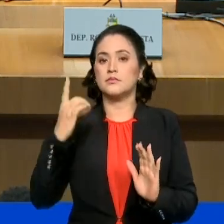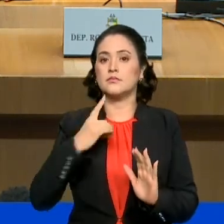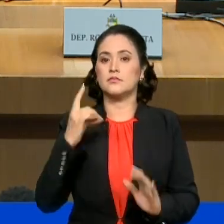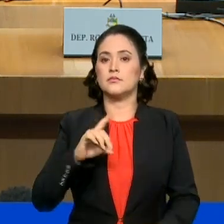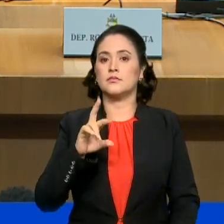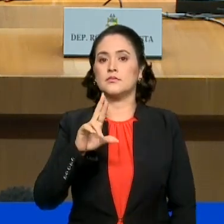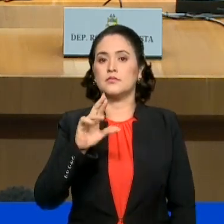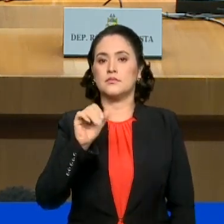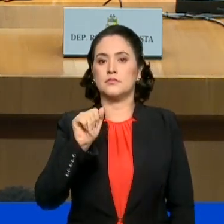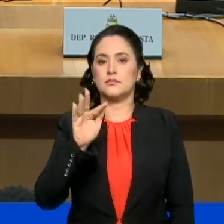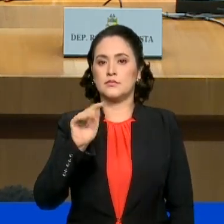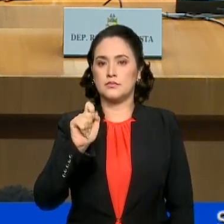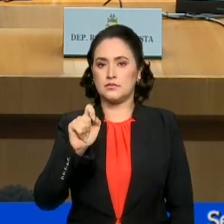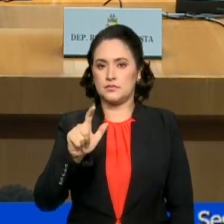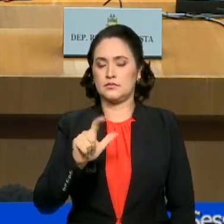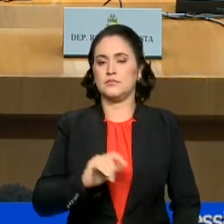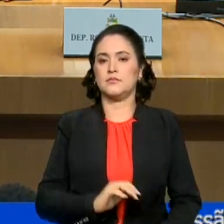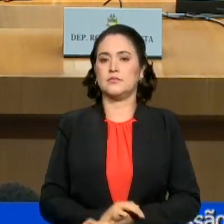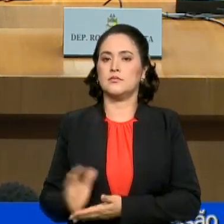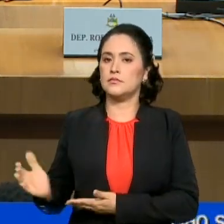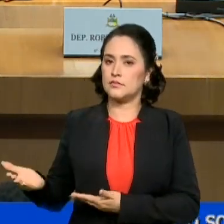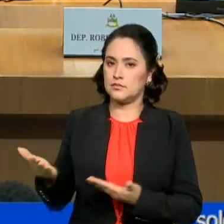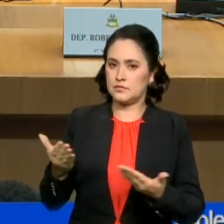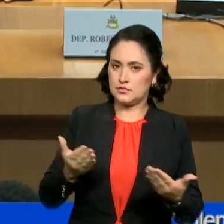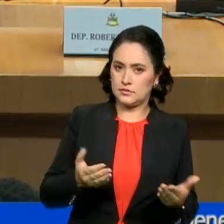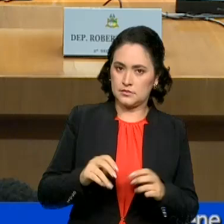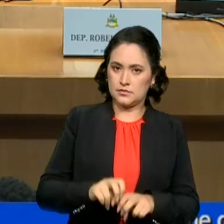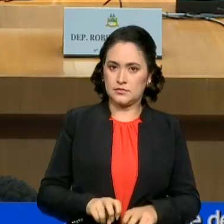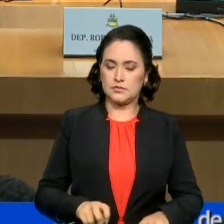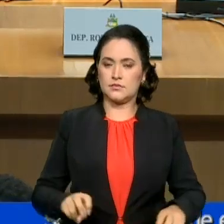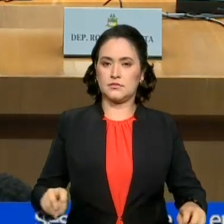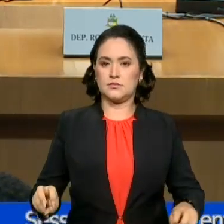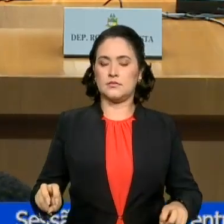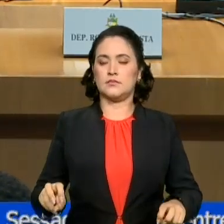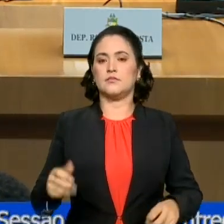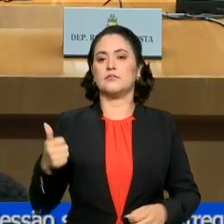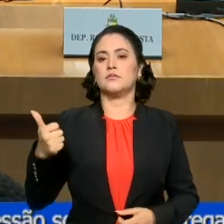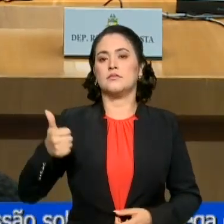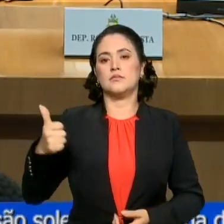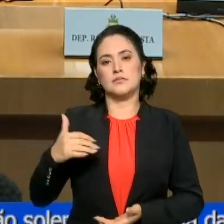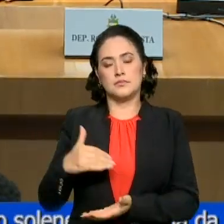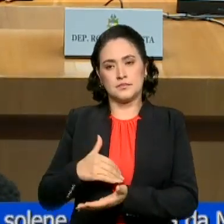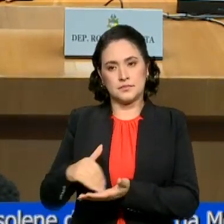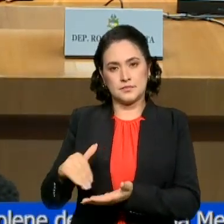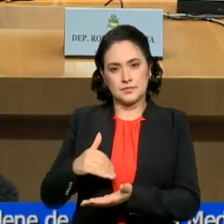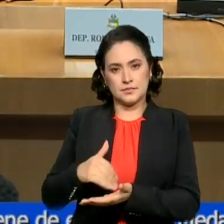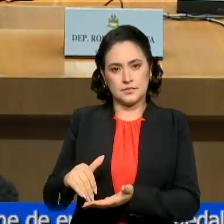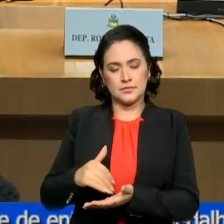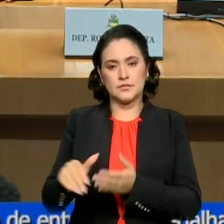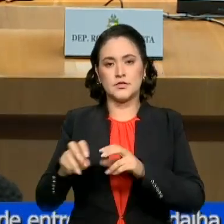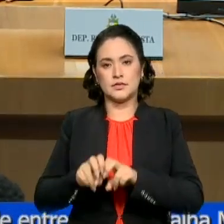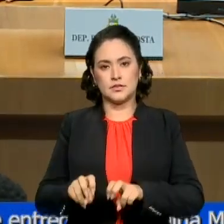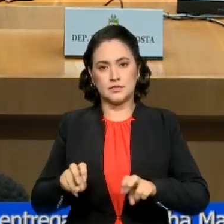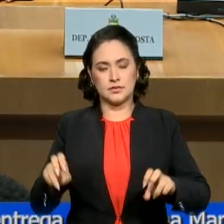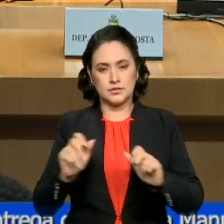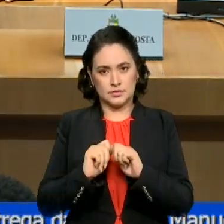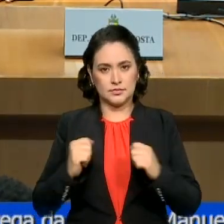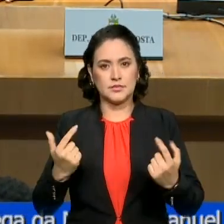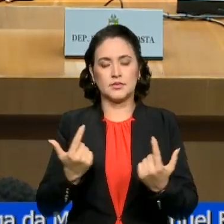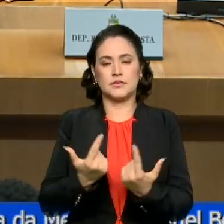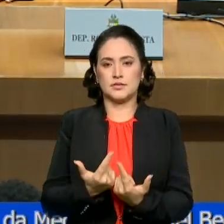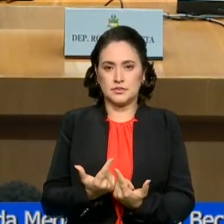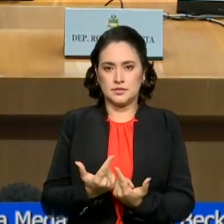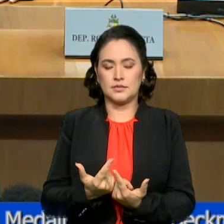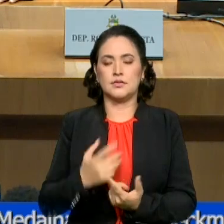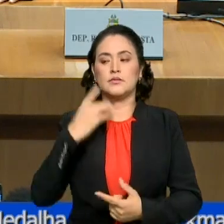Convido para compor a mesa o nosso primeiro secretário da mesa diretora da Assembleia